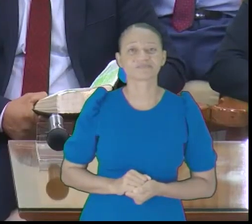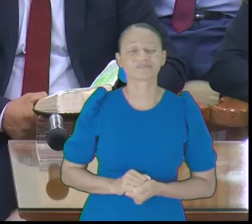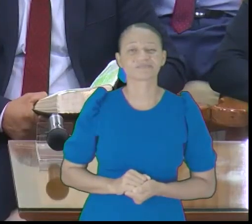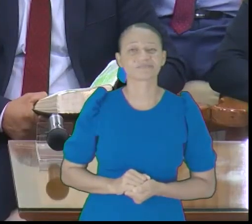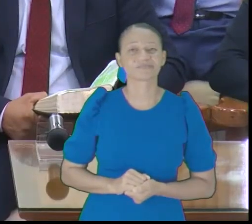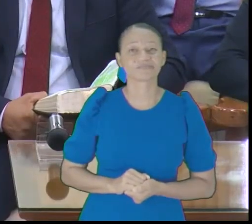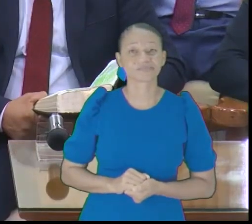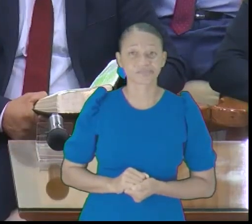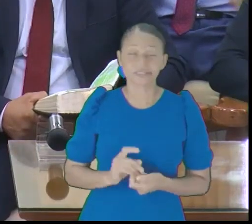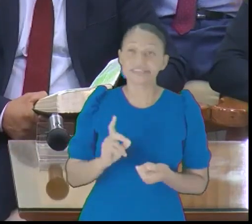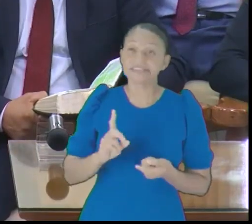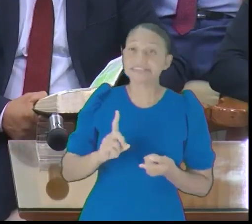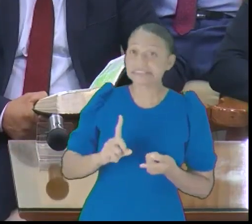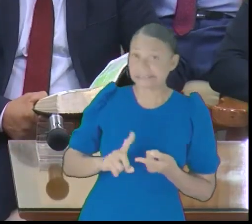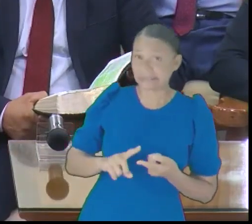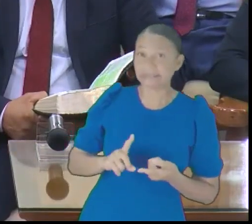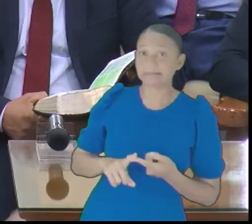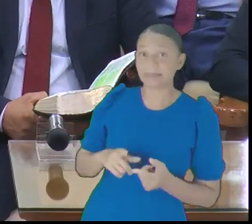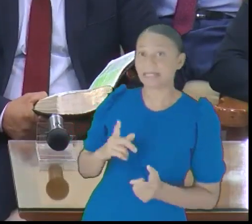Como se não bastasse,